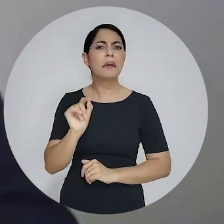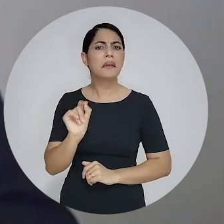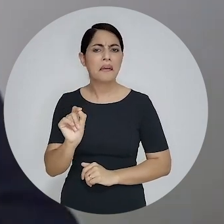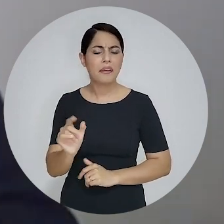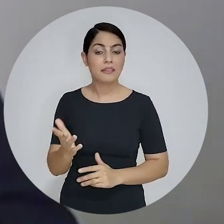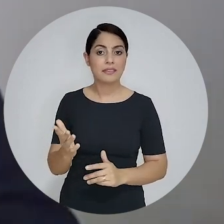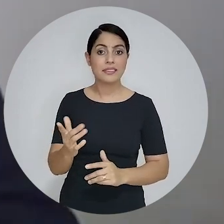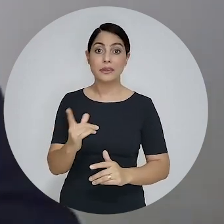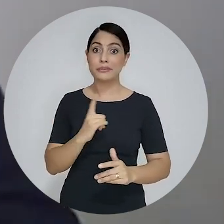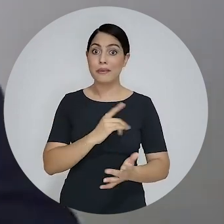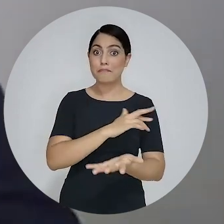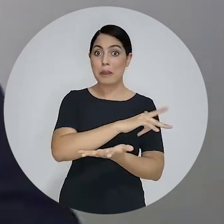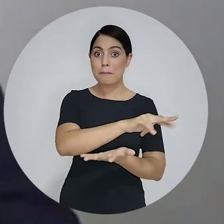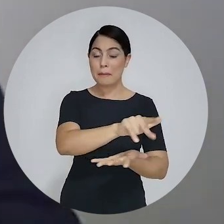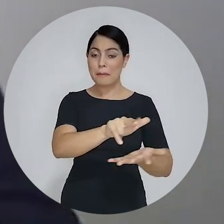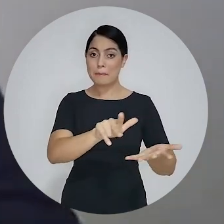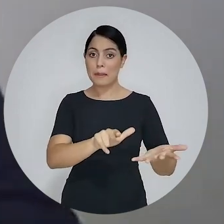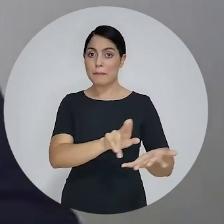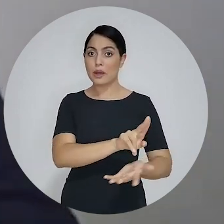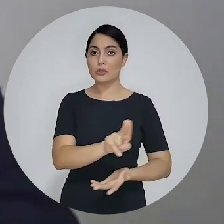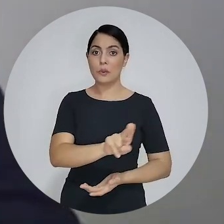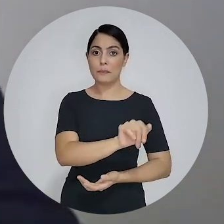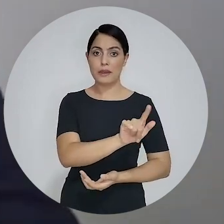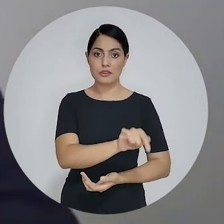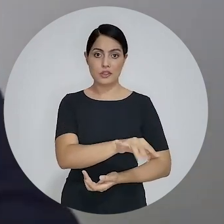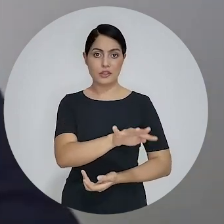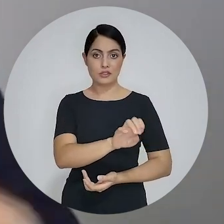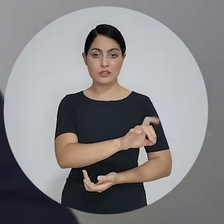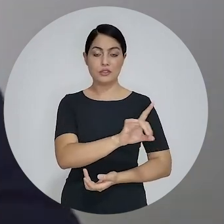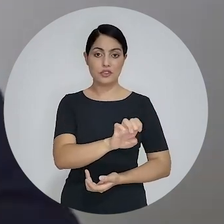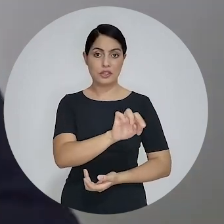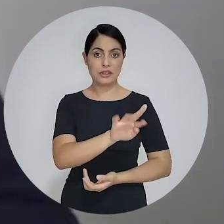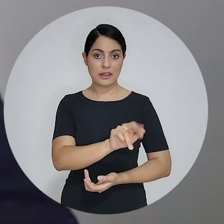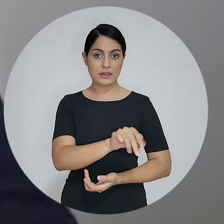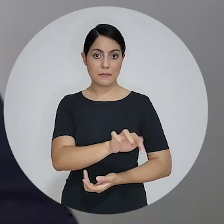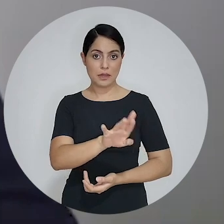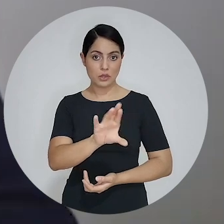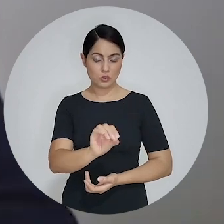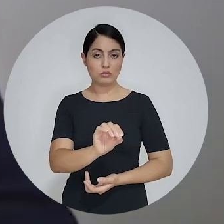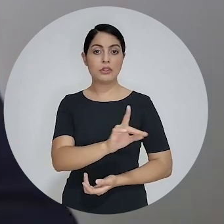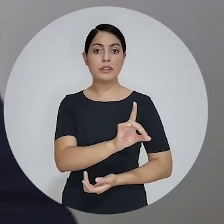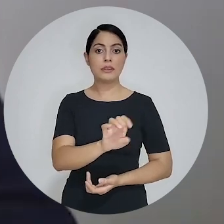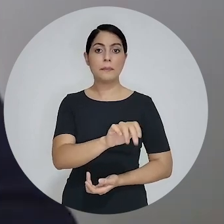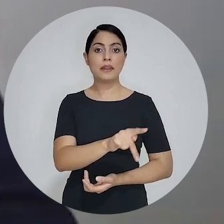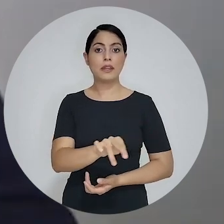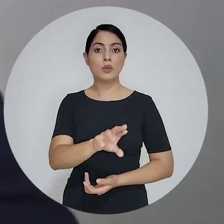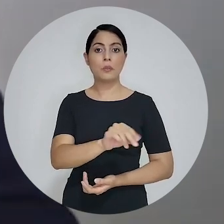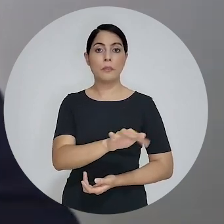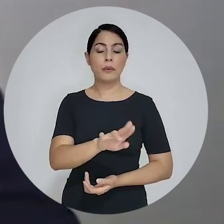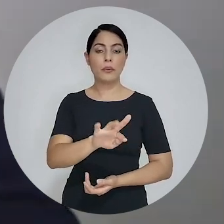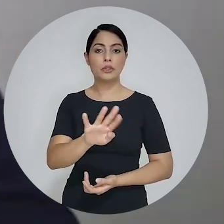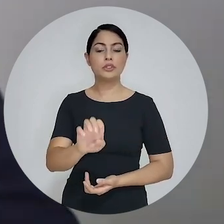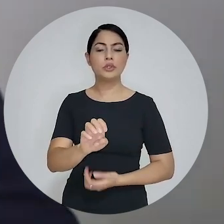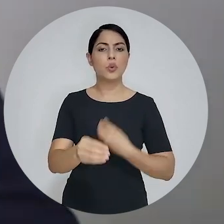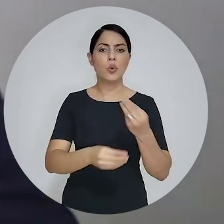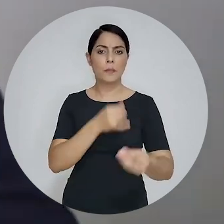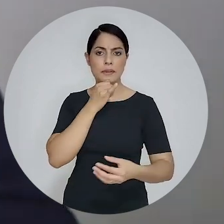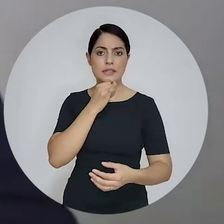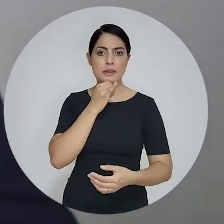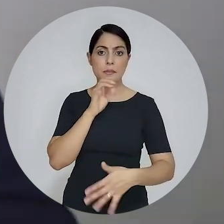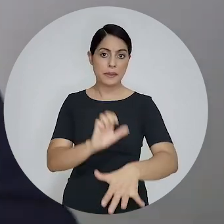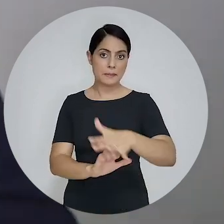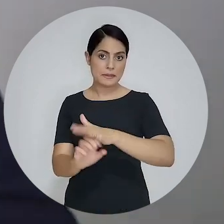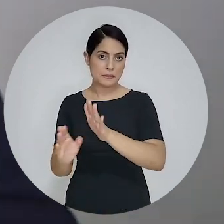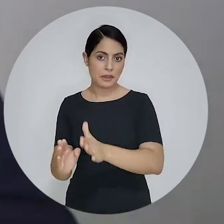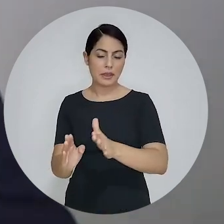a definição de agente de tratamento de pequeno porte, não englobando apenas, como a nossa proposta inicial, com micro e pequenas empresas